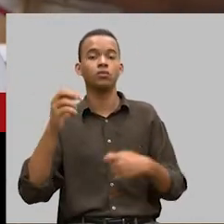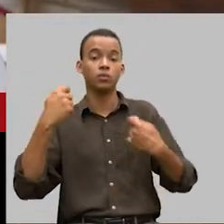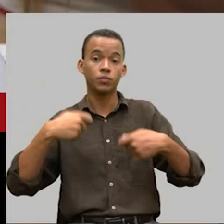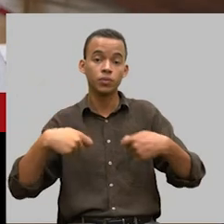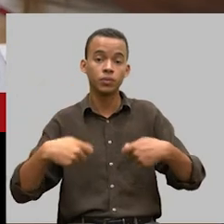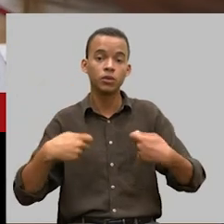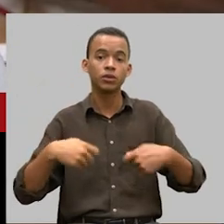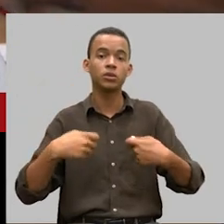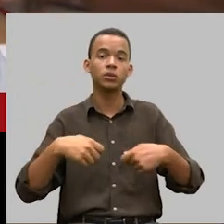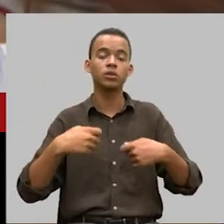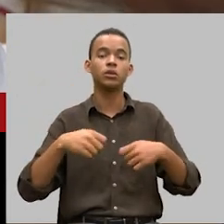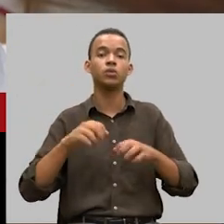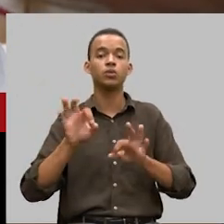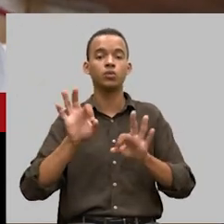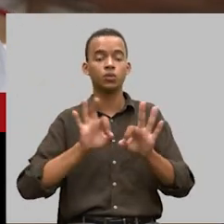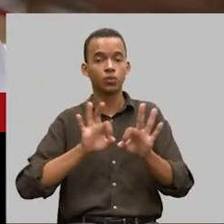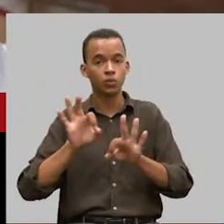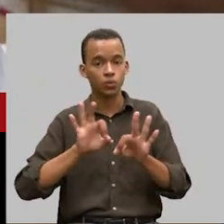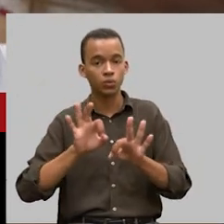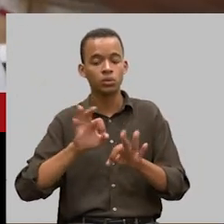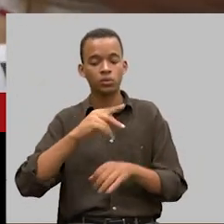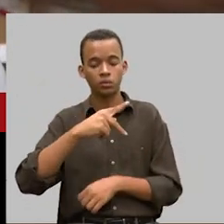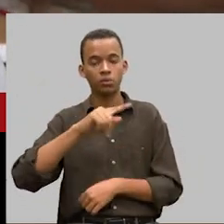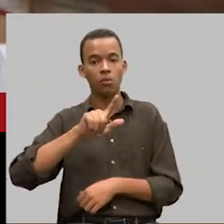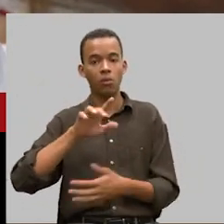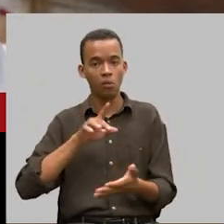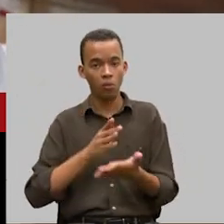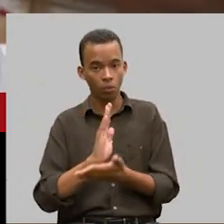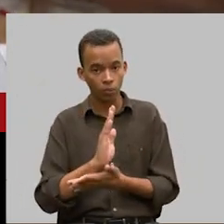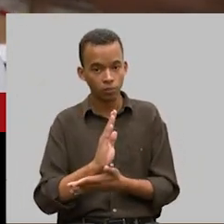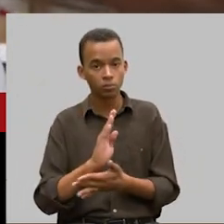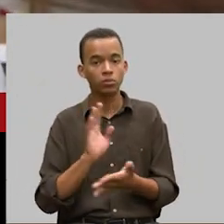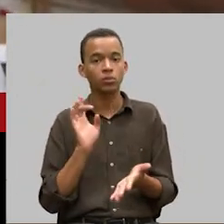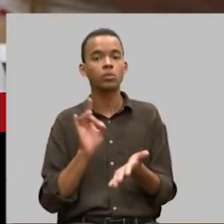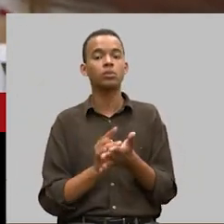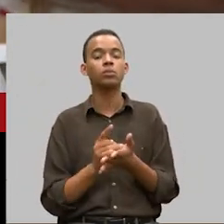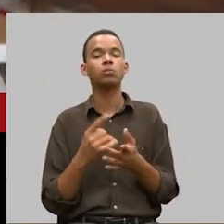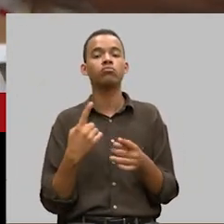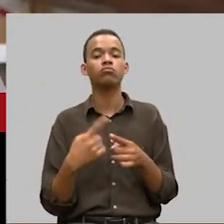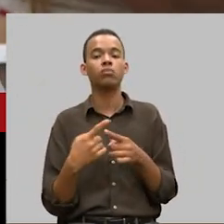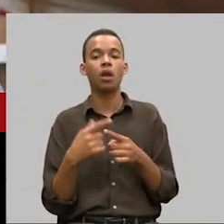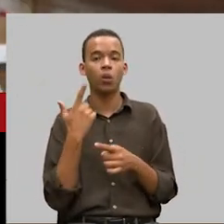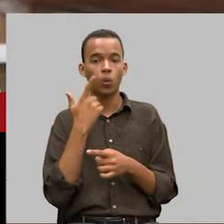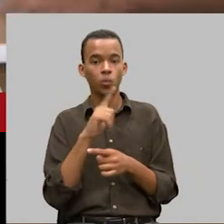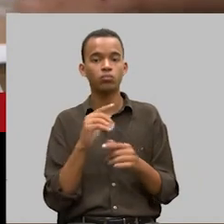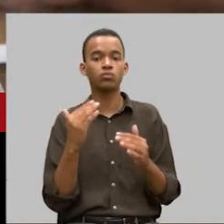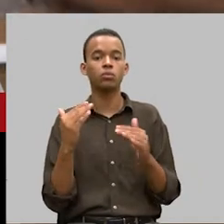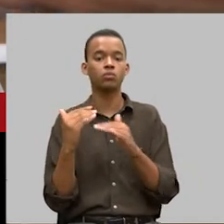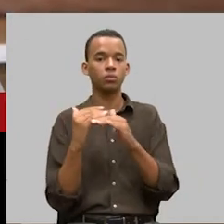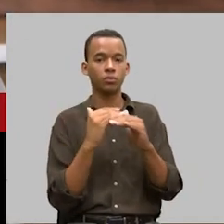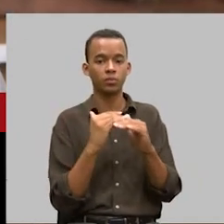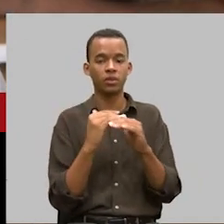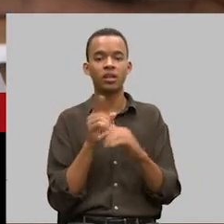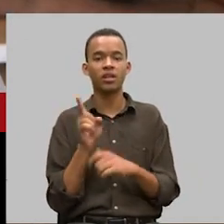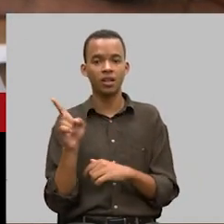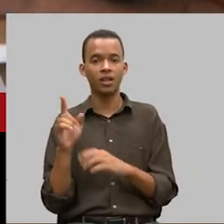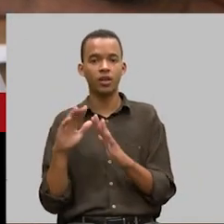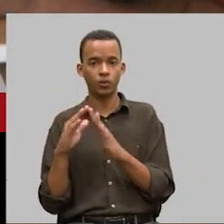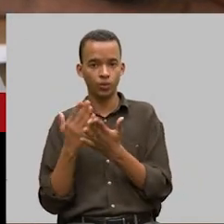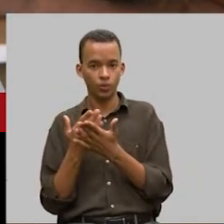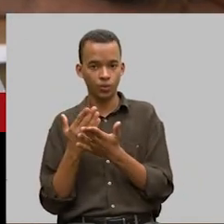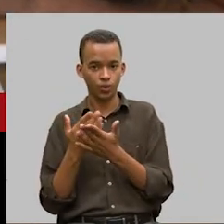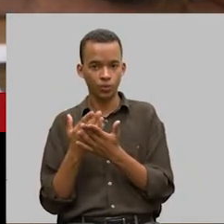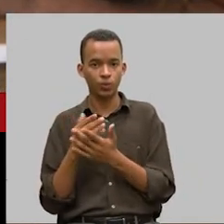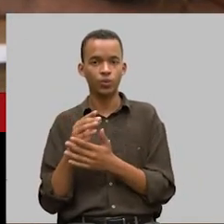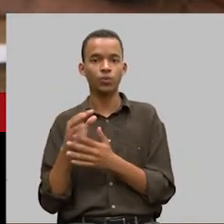esse ess esse pe seja aprovado equiparando as escolas família agrícola os centros familiares de Formação por